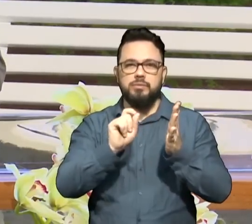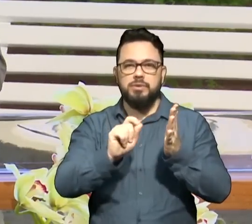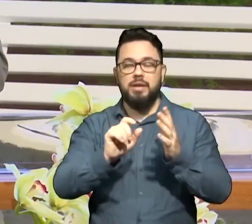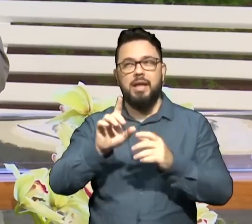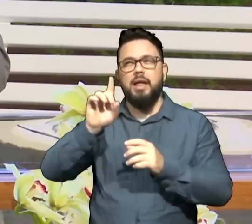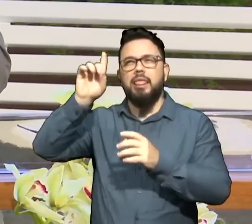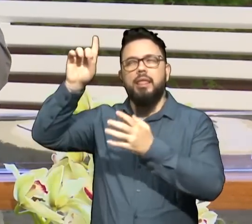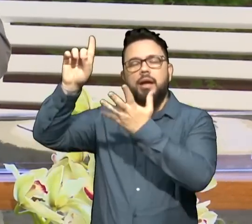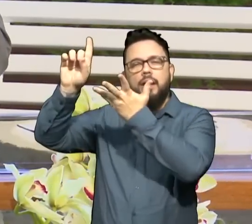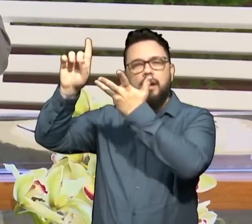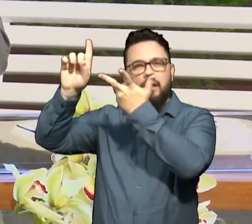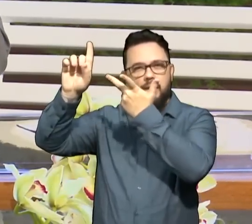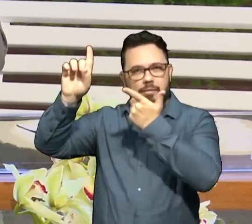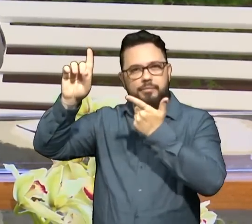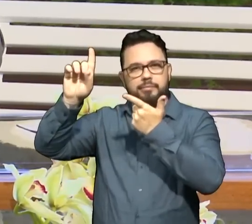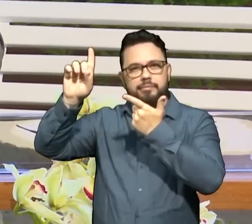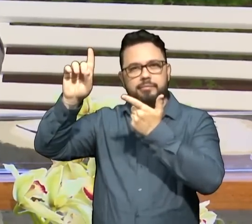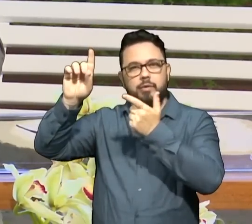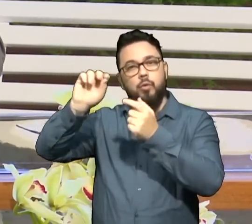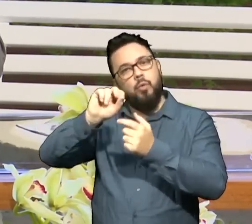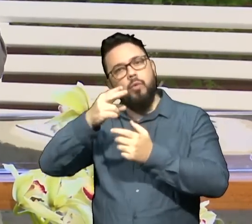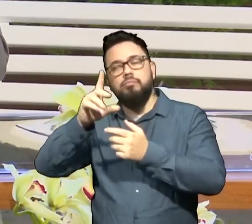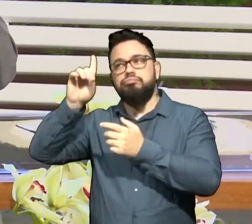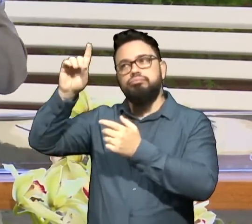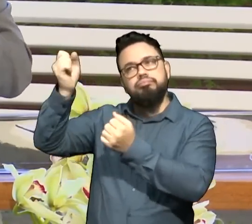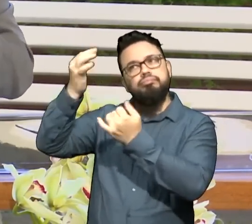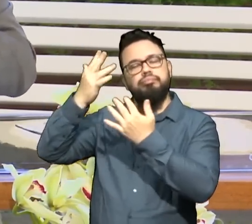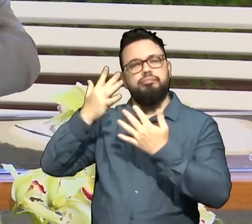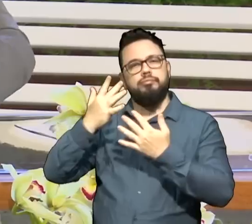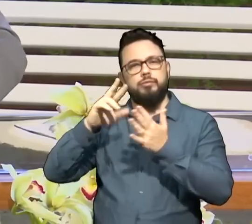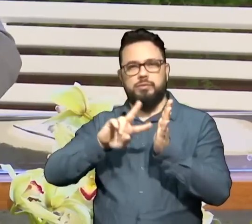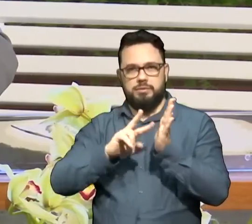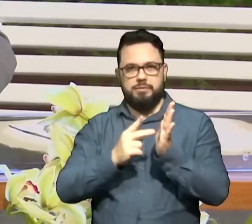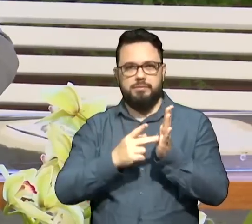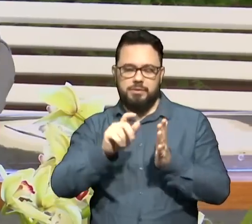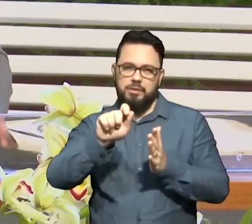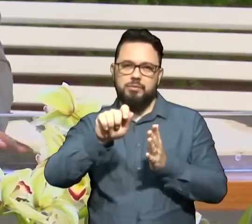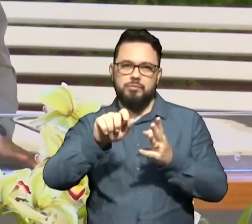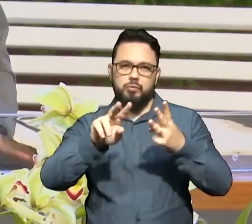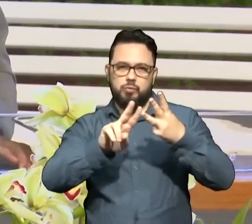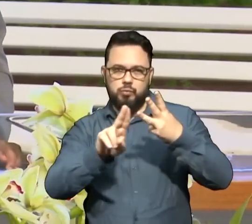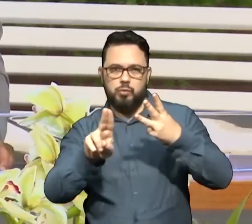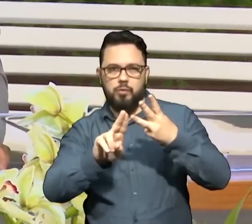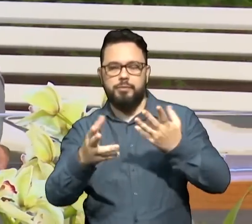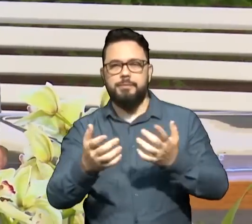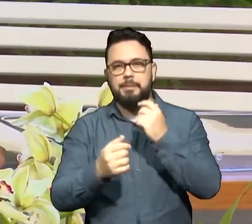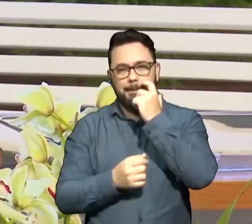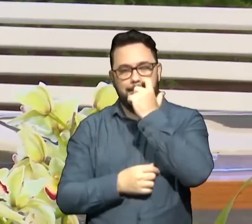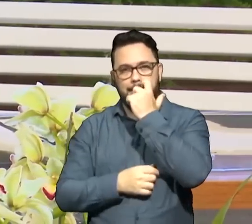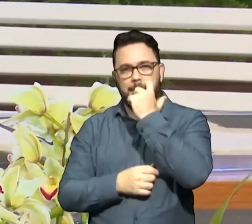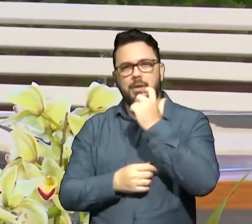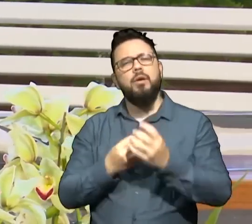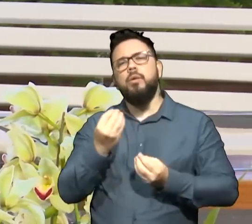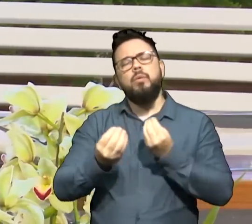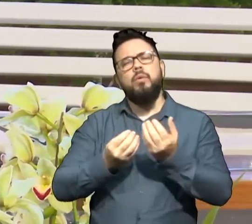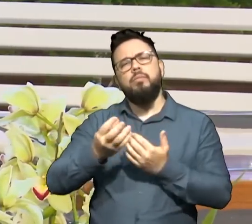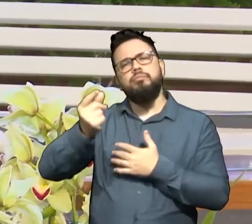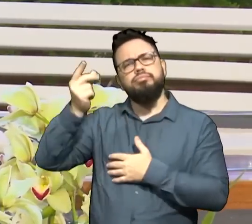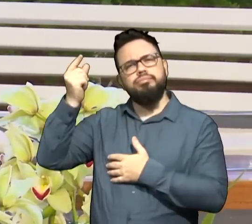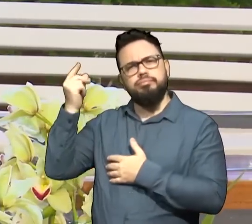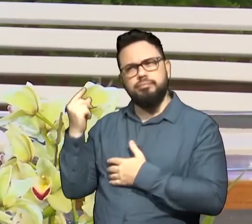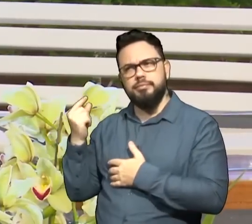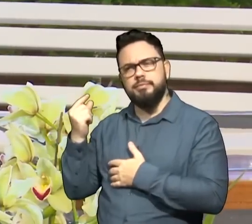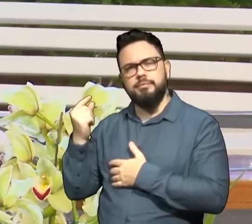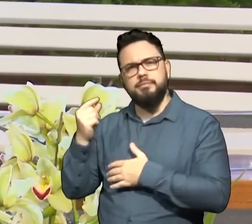gracioso ou Deus concede a graça deixa-me explicar para você um pouquinho como é que o nome era escolhido nas nos tempos